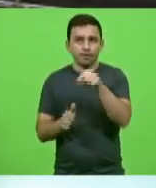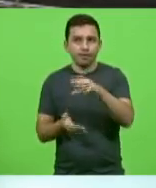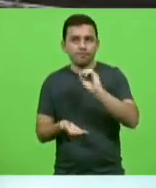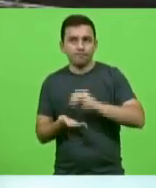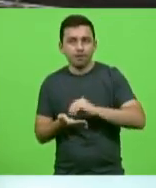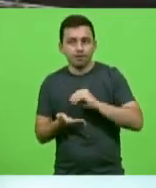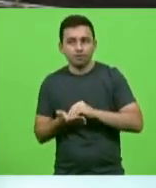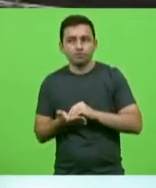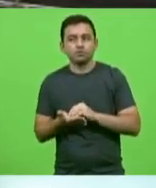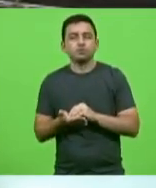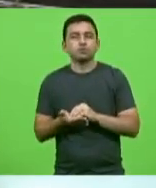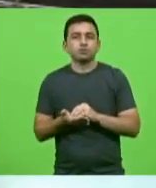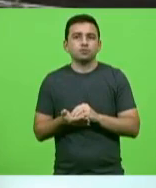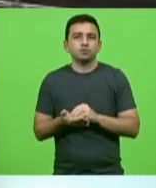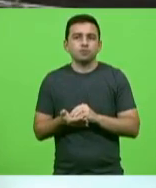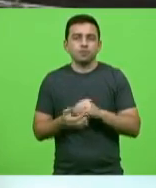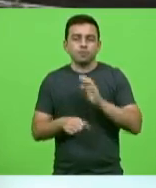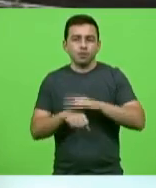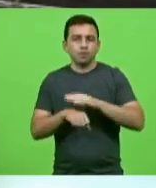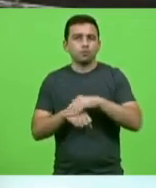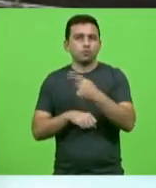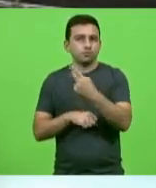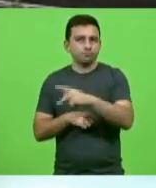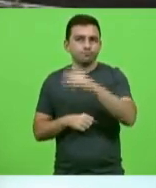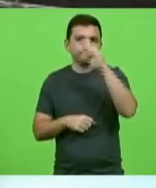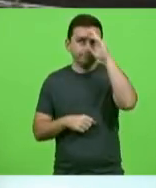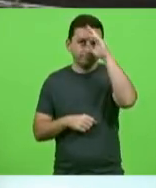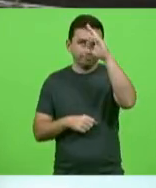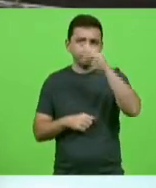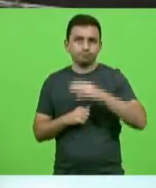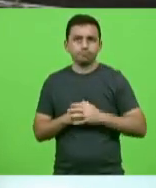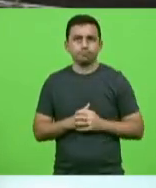ausência de indícios de atuação dos governadores